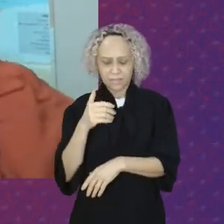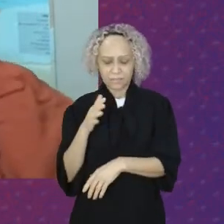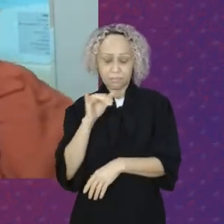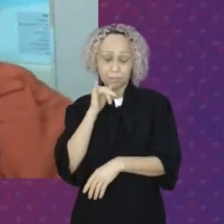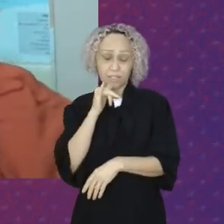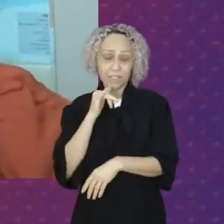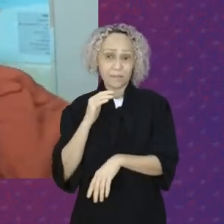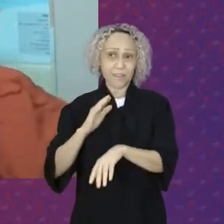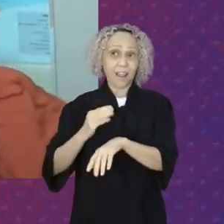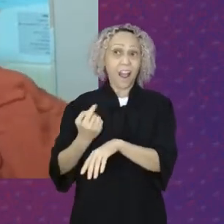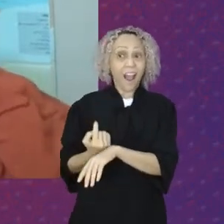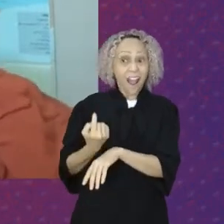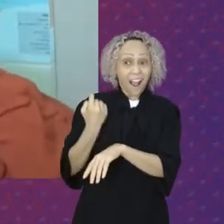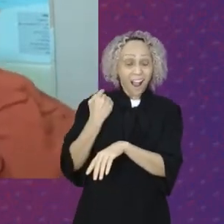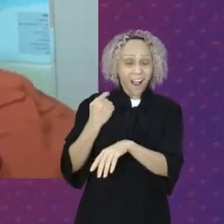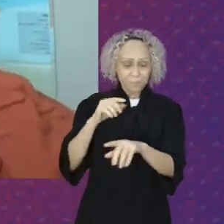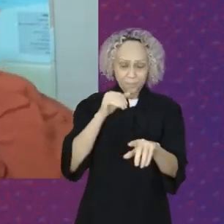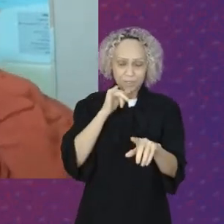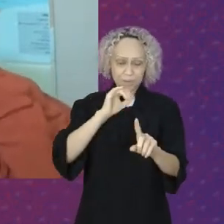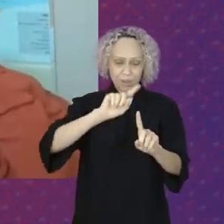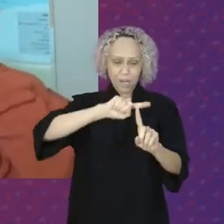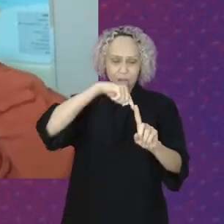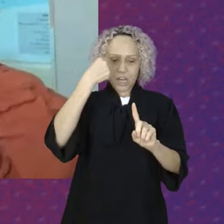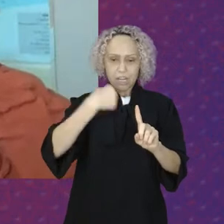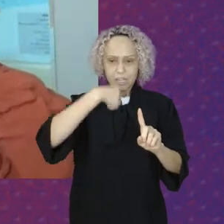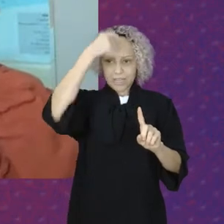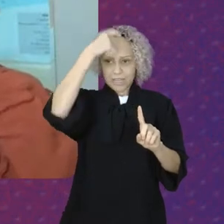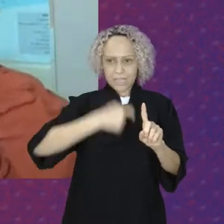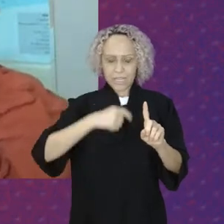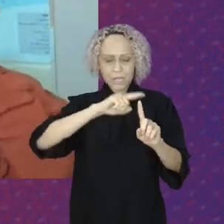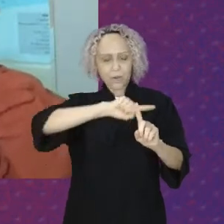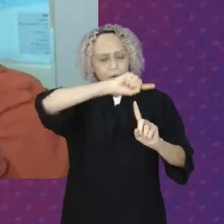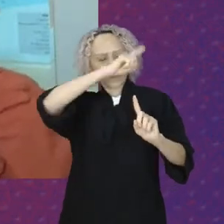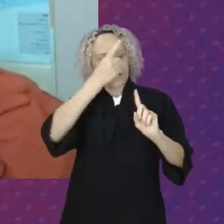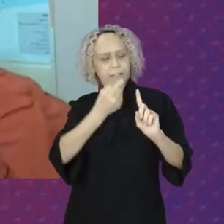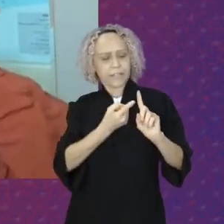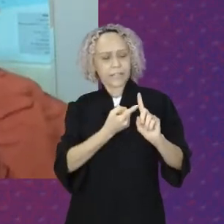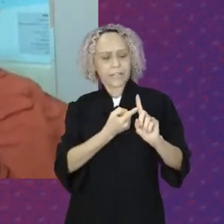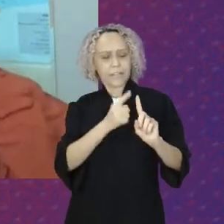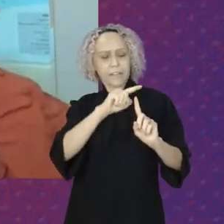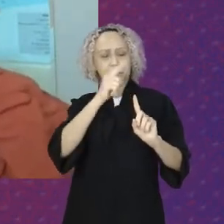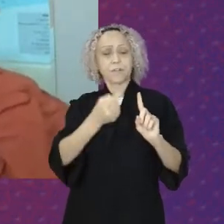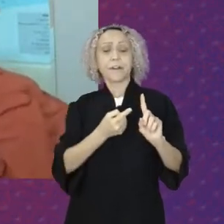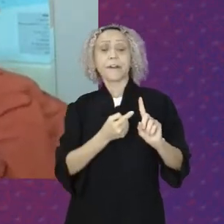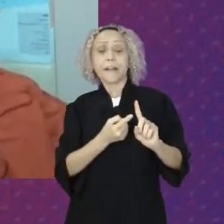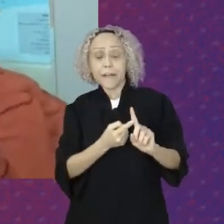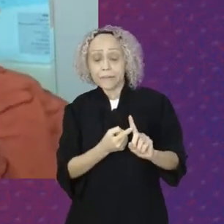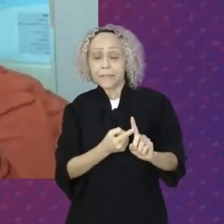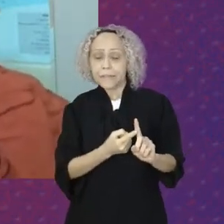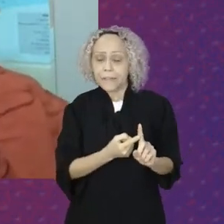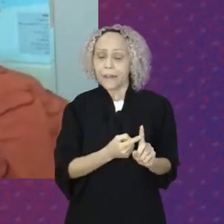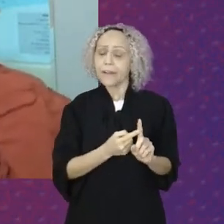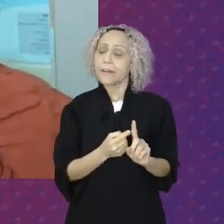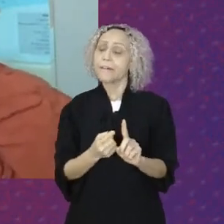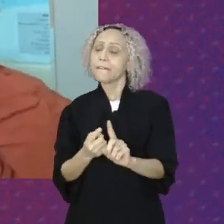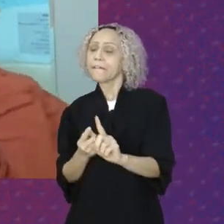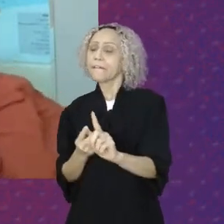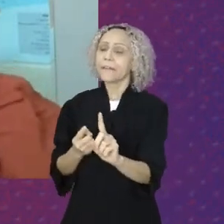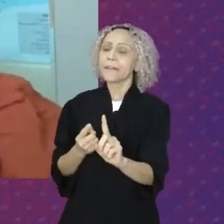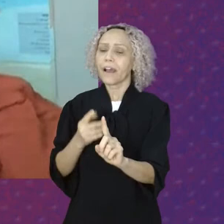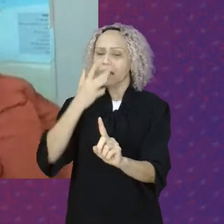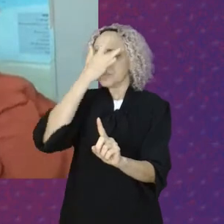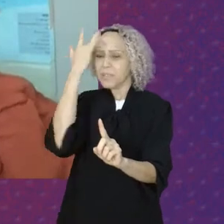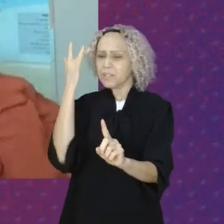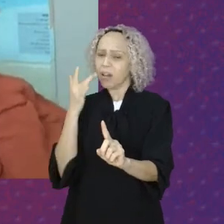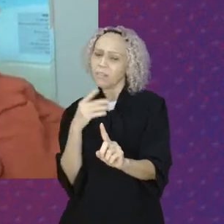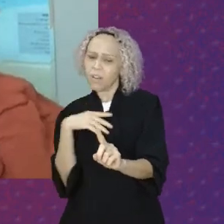barriga que incomodava, agora é a criança. A criança chega, a criança está chorando, coitada, por que tu não deixou em casa? Por que deixou... Sim, não tem ninguém em casa, deixar a